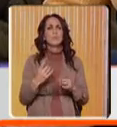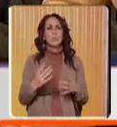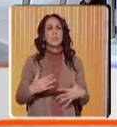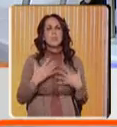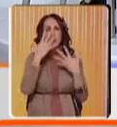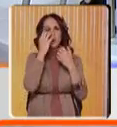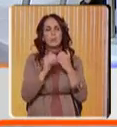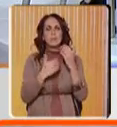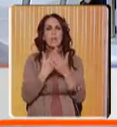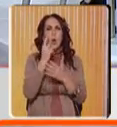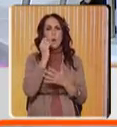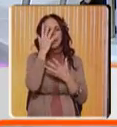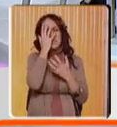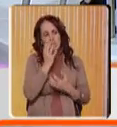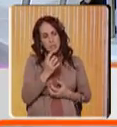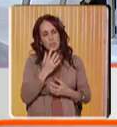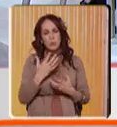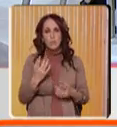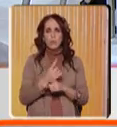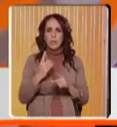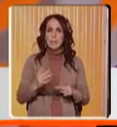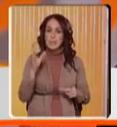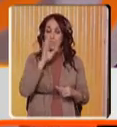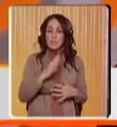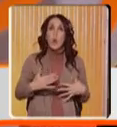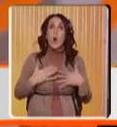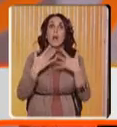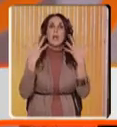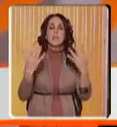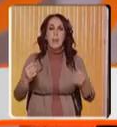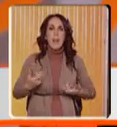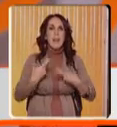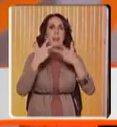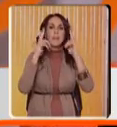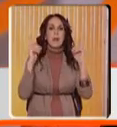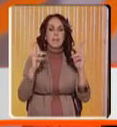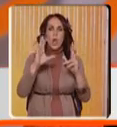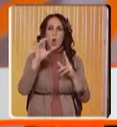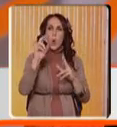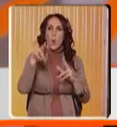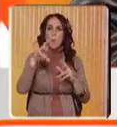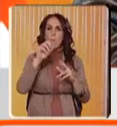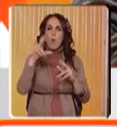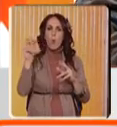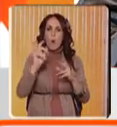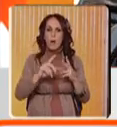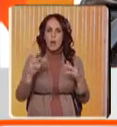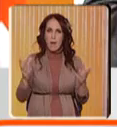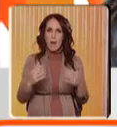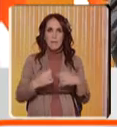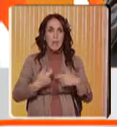que o homem sente há mais... Há uma razão. Quando há o orgasmo, existe a libertação de determinadas hormonas, nomeadamente a